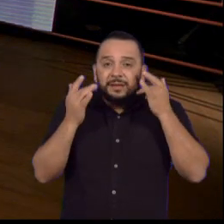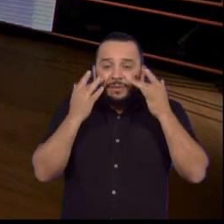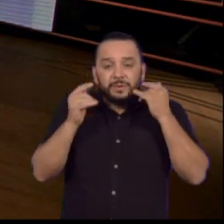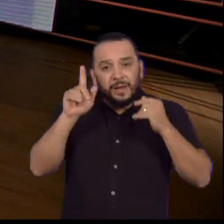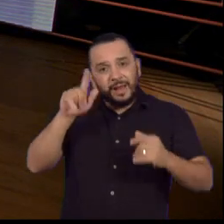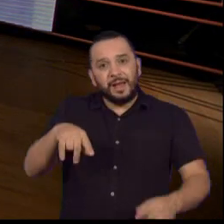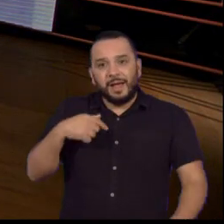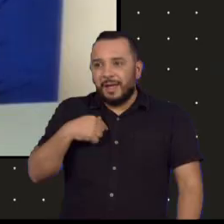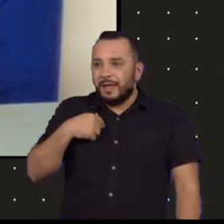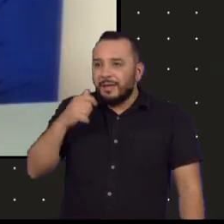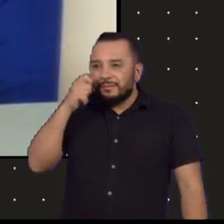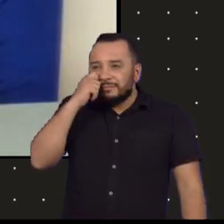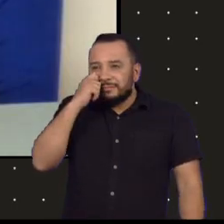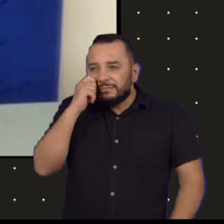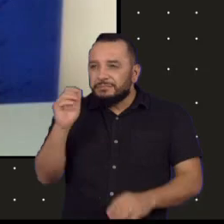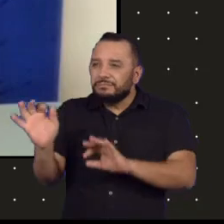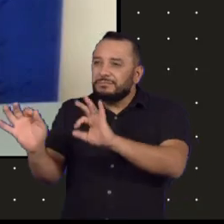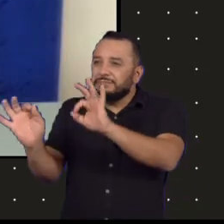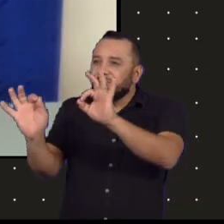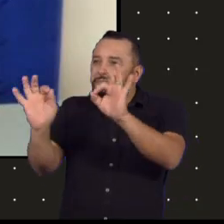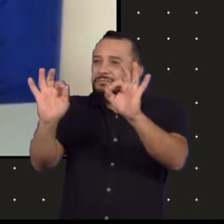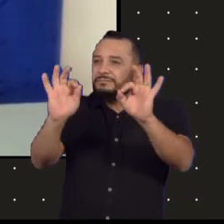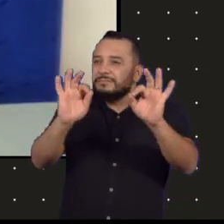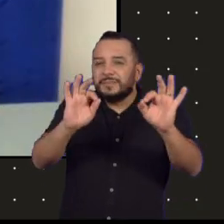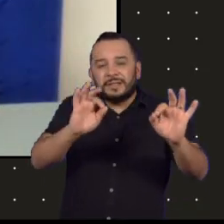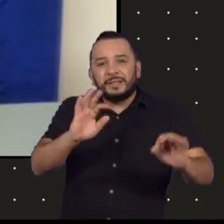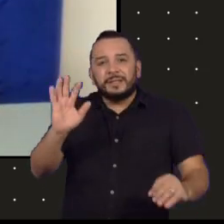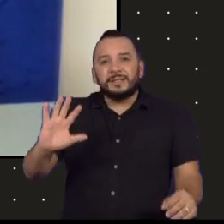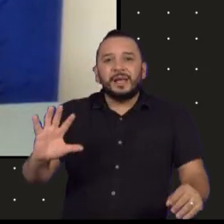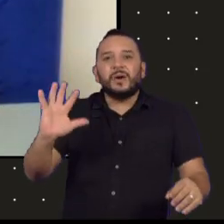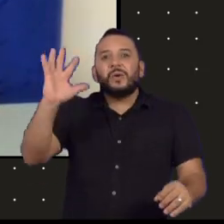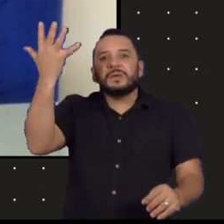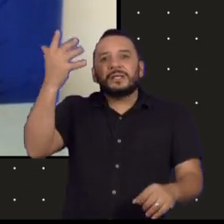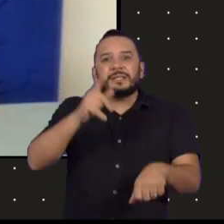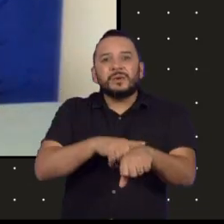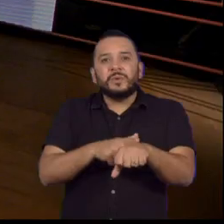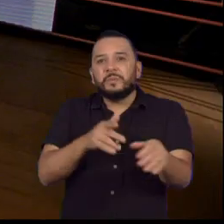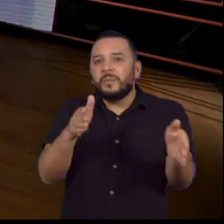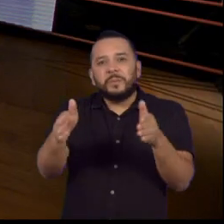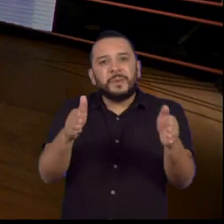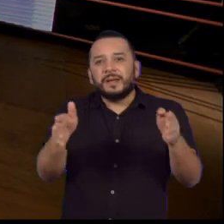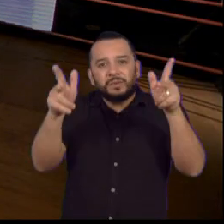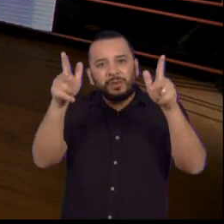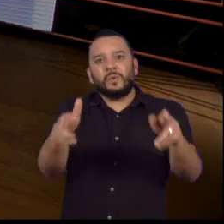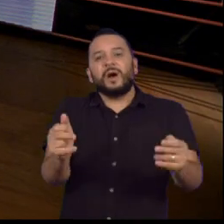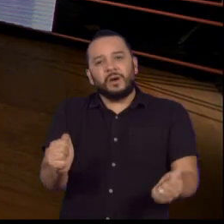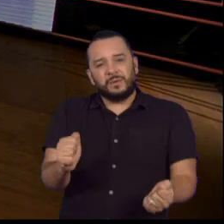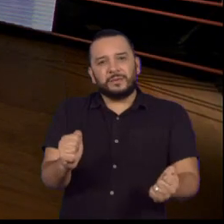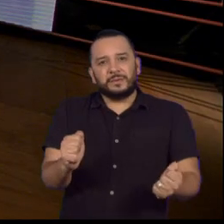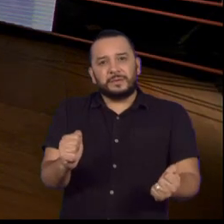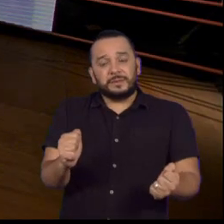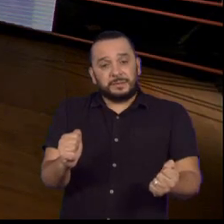presenciado, o teatro acontecido naquele momento para quem está ali. Então,